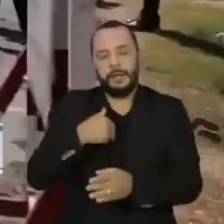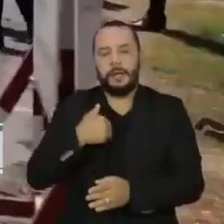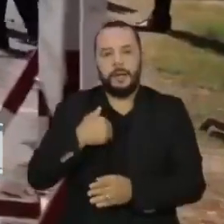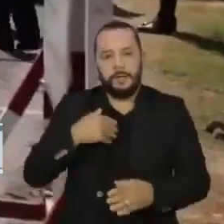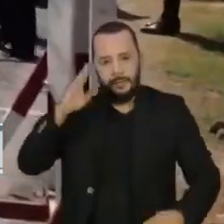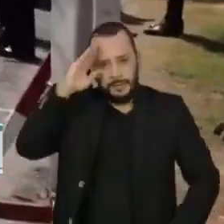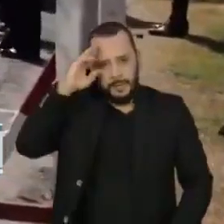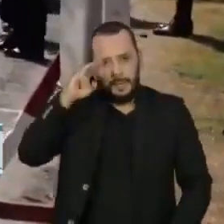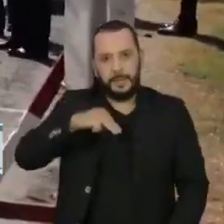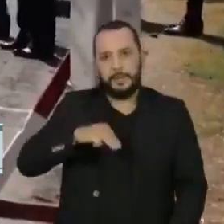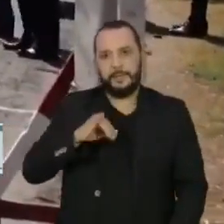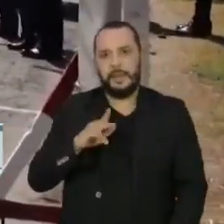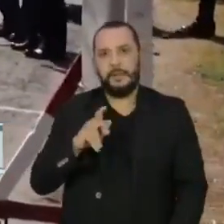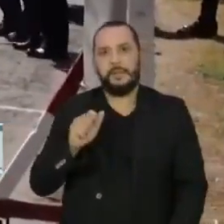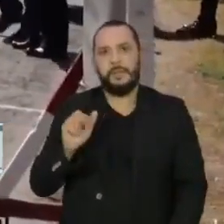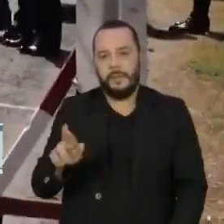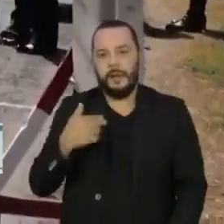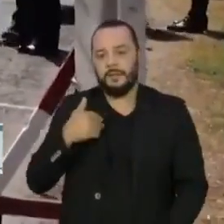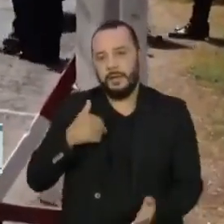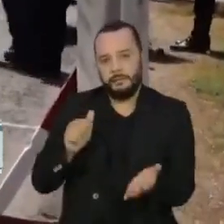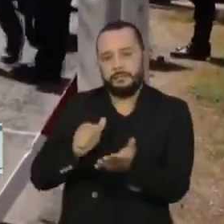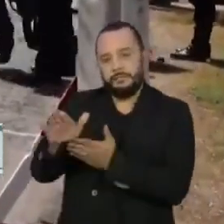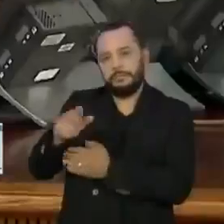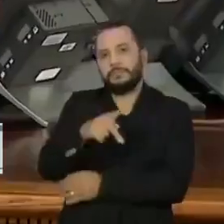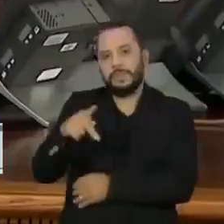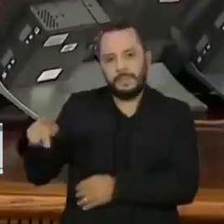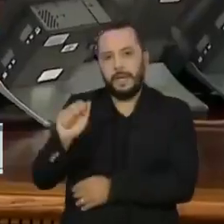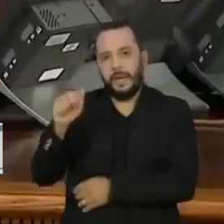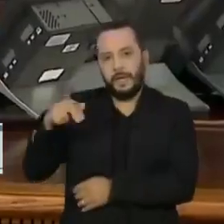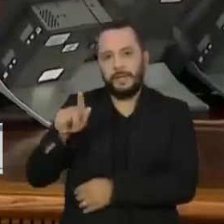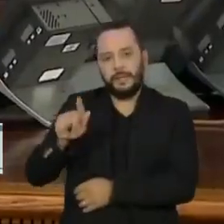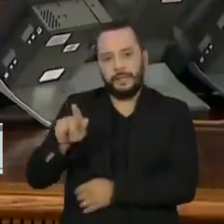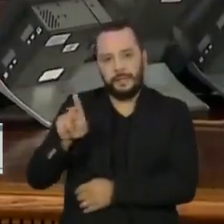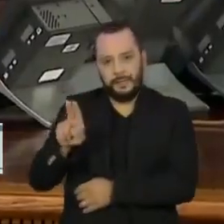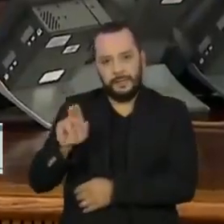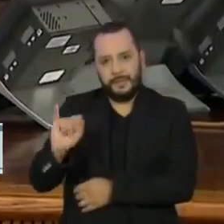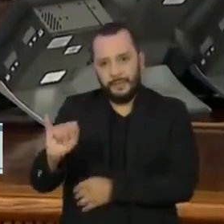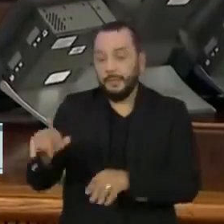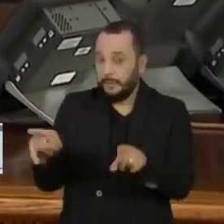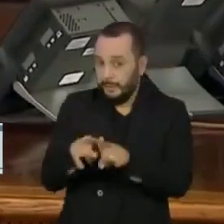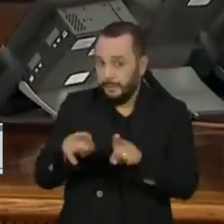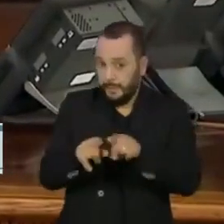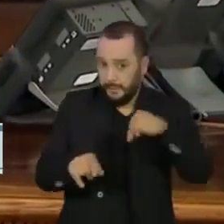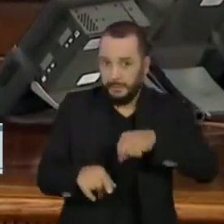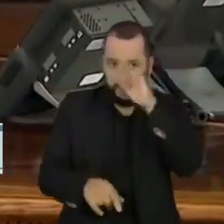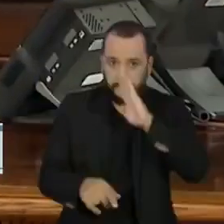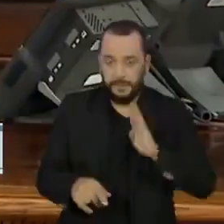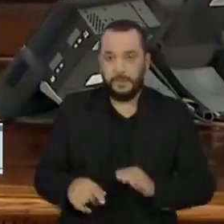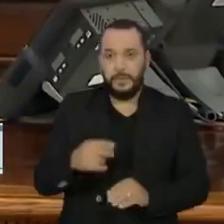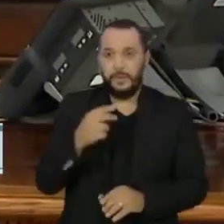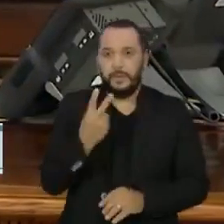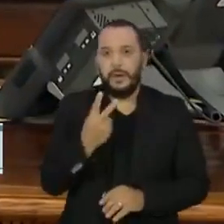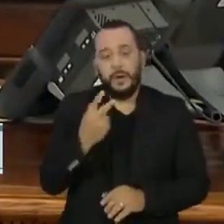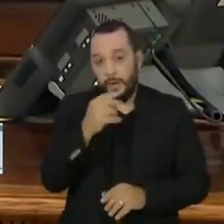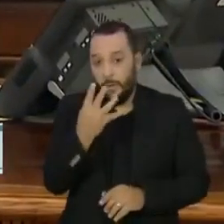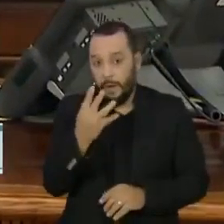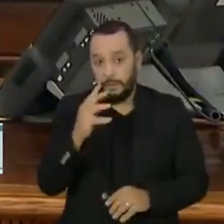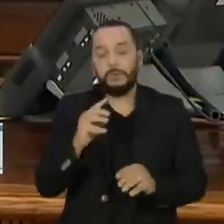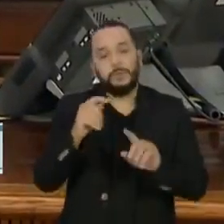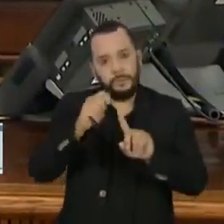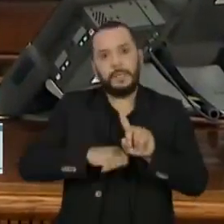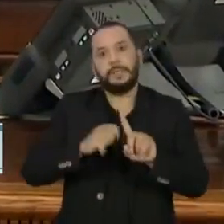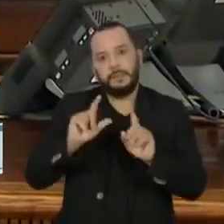com a deposição da presidente sangue Samsung quanto ao Brasil 4 meses as críticas